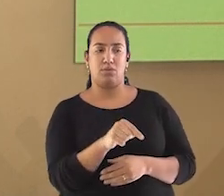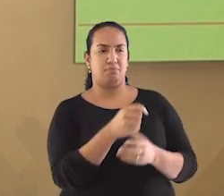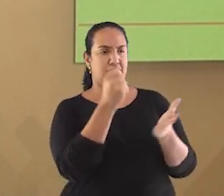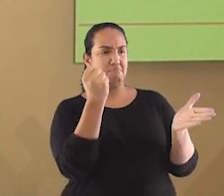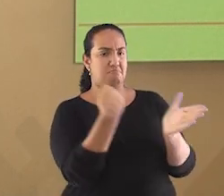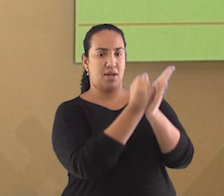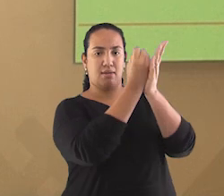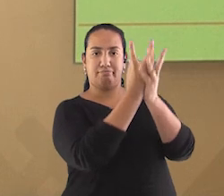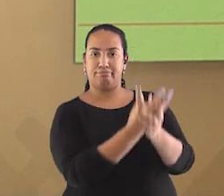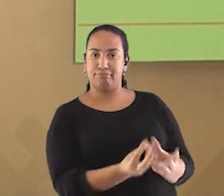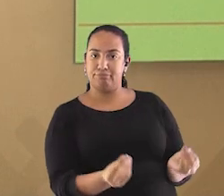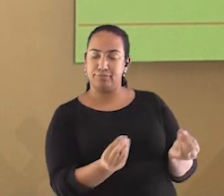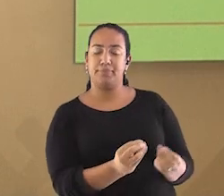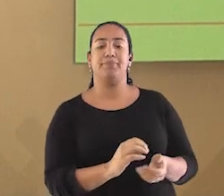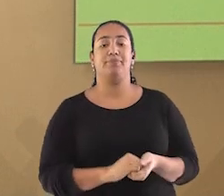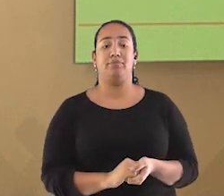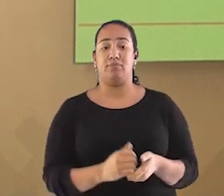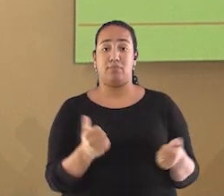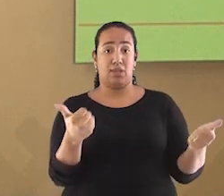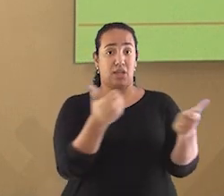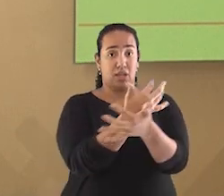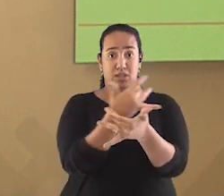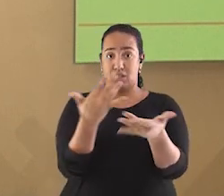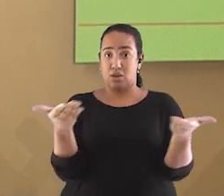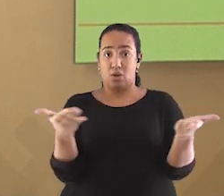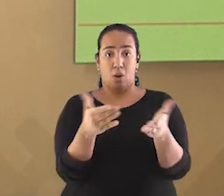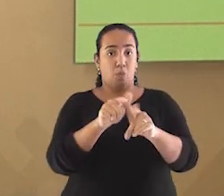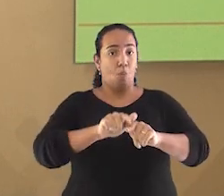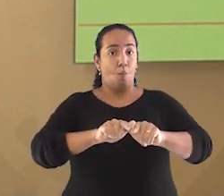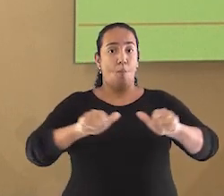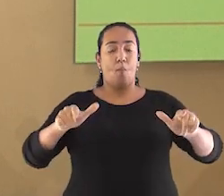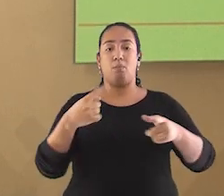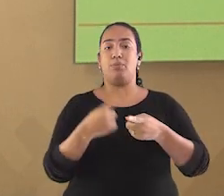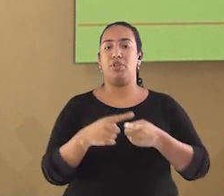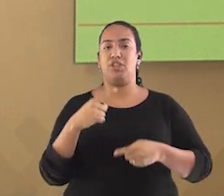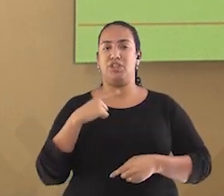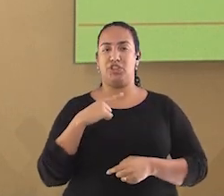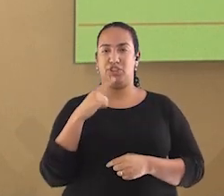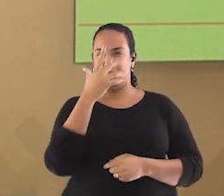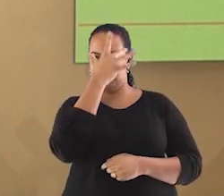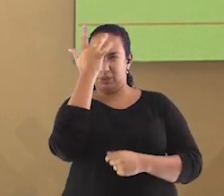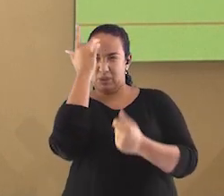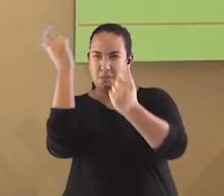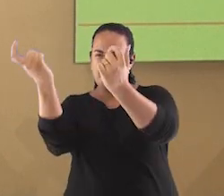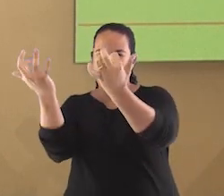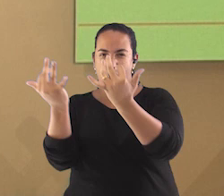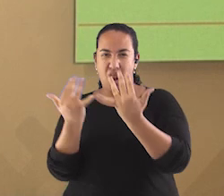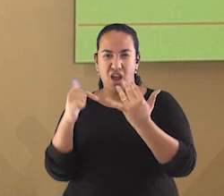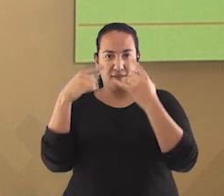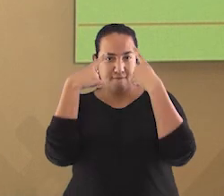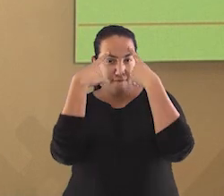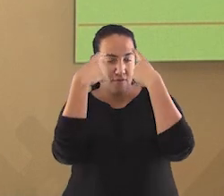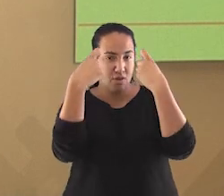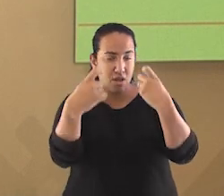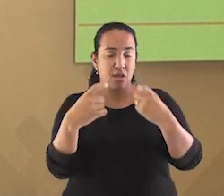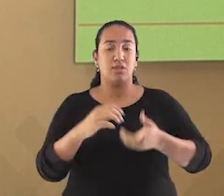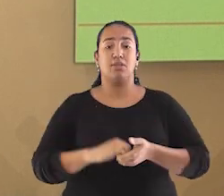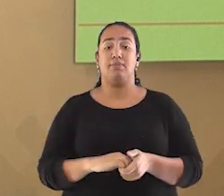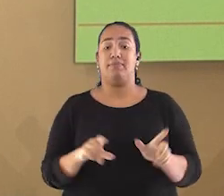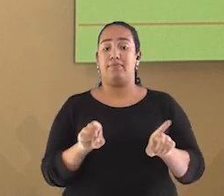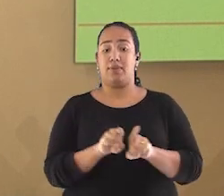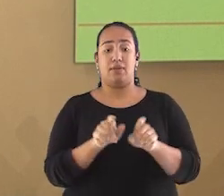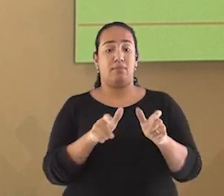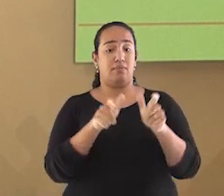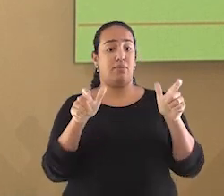produzido. As cidades se esvaziaram por conta da violência praticada pelos invasores, e a maioria da população